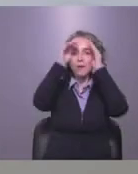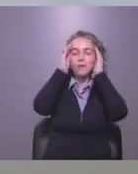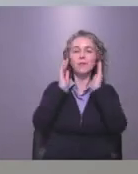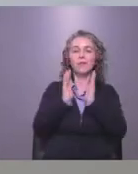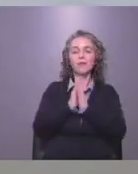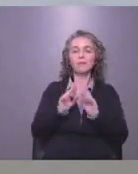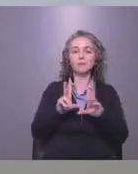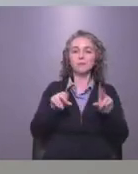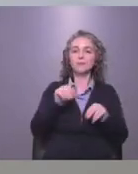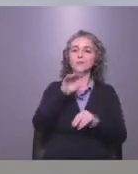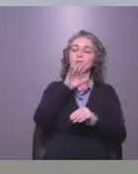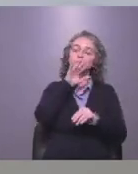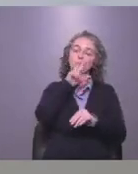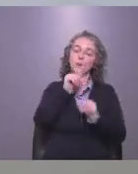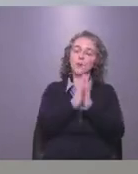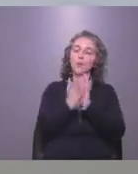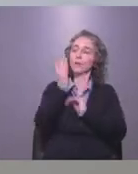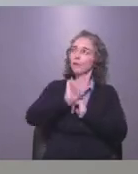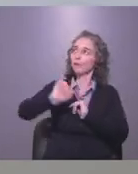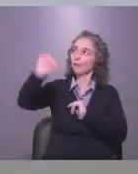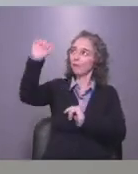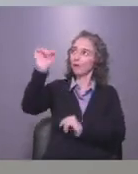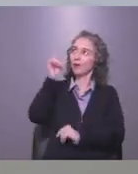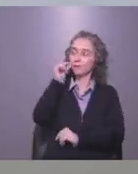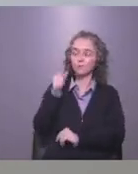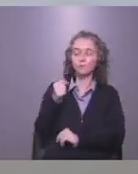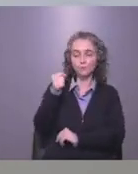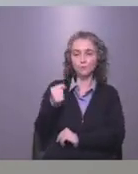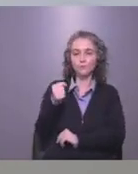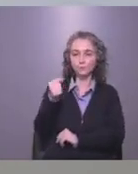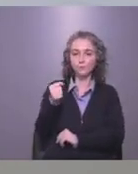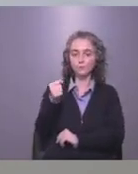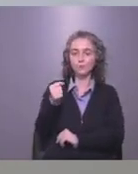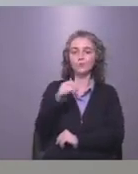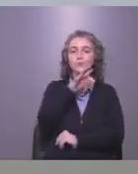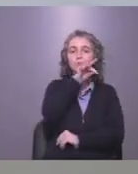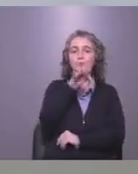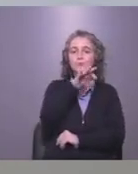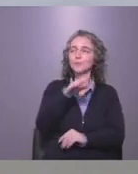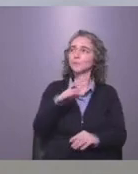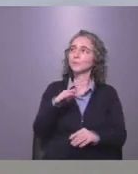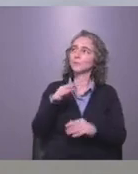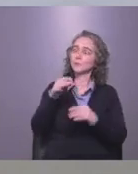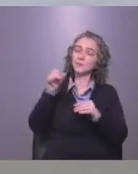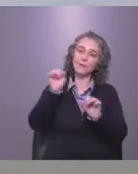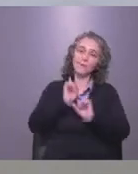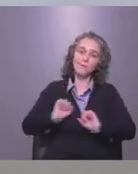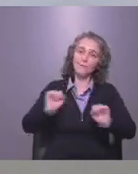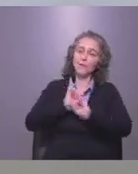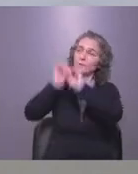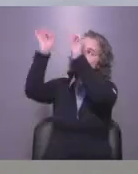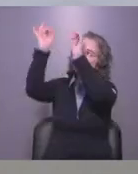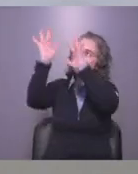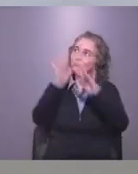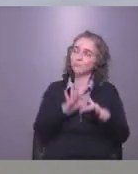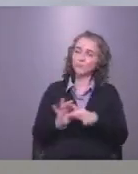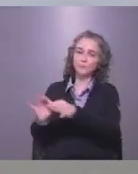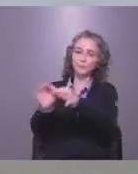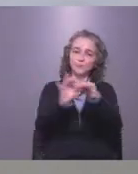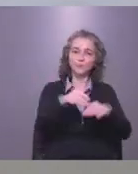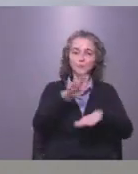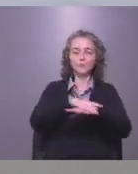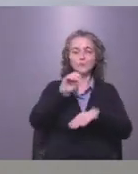São José, que confirmeis as nossas famílias na vossa graça e na vossa paz. Por Cristo nosso